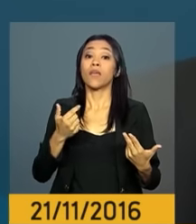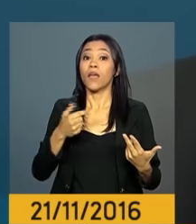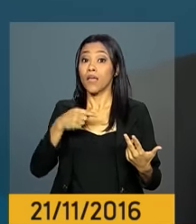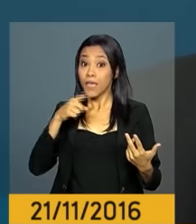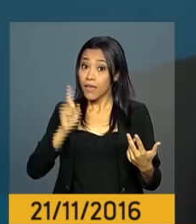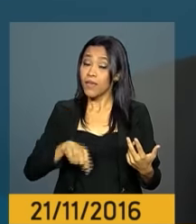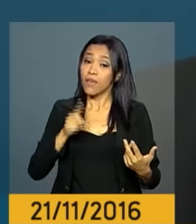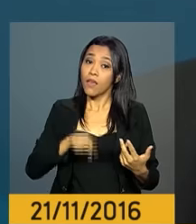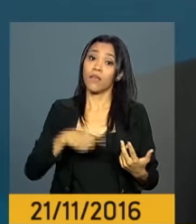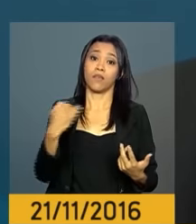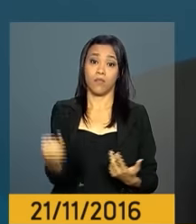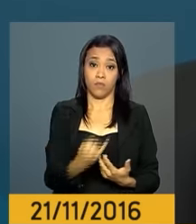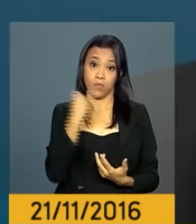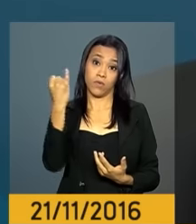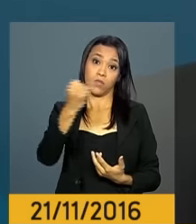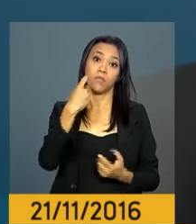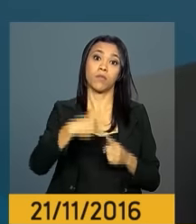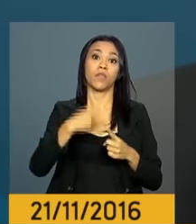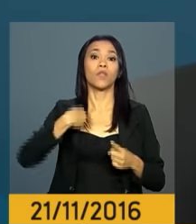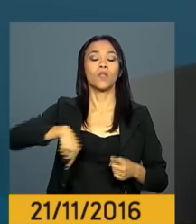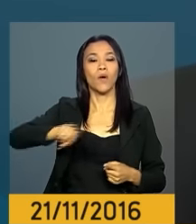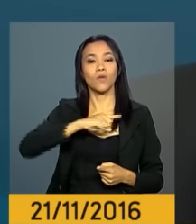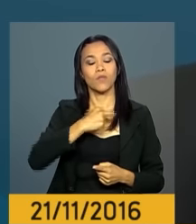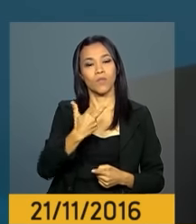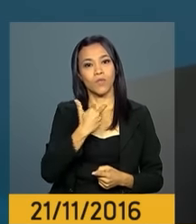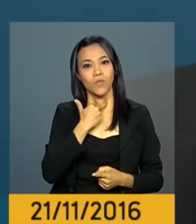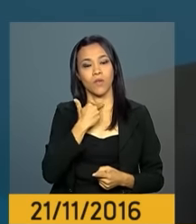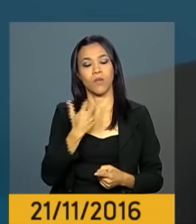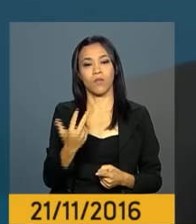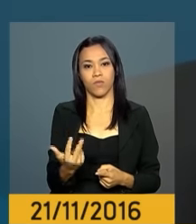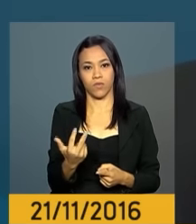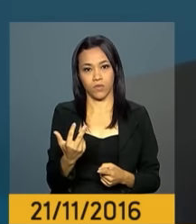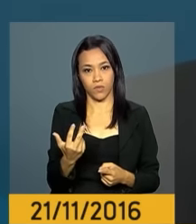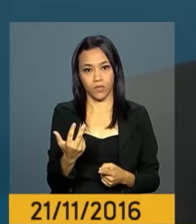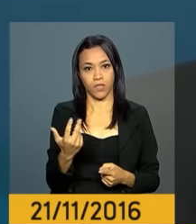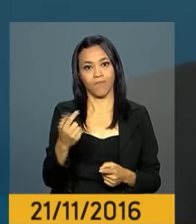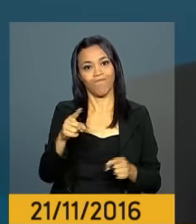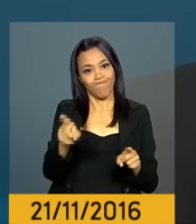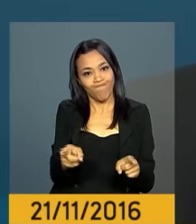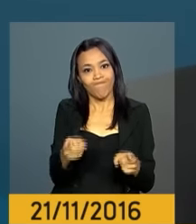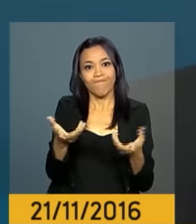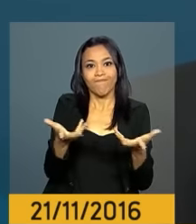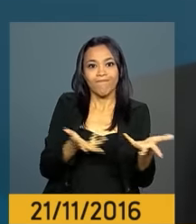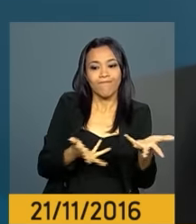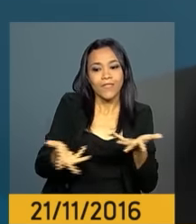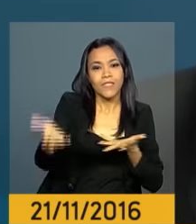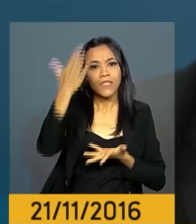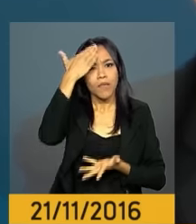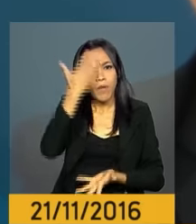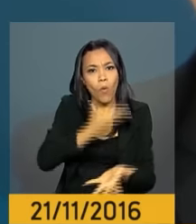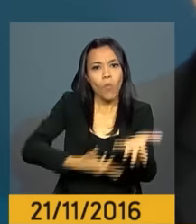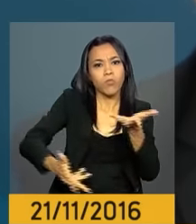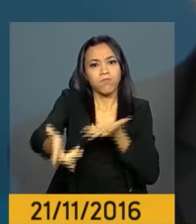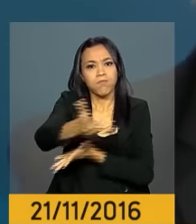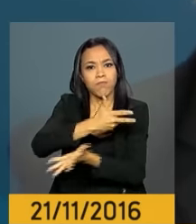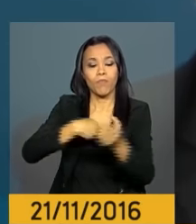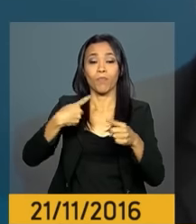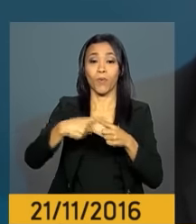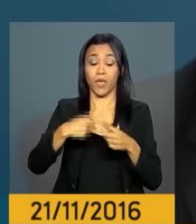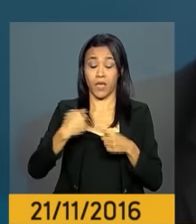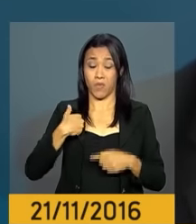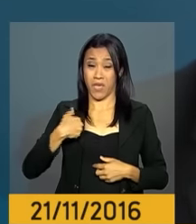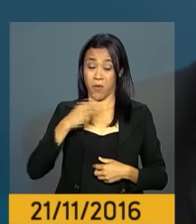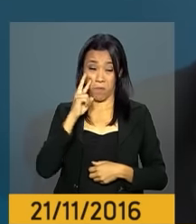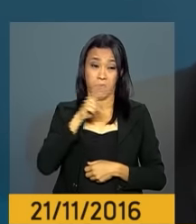ela é indispensável para que nós possamos reinstitucionalizar o país, porque muitas e muitas vezes o que eu vejo é